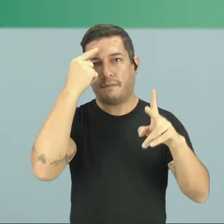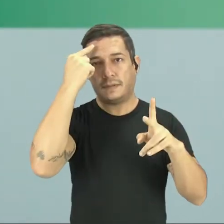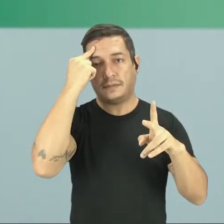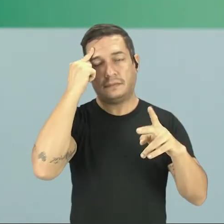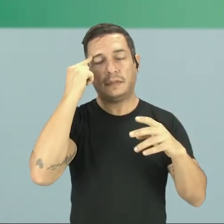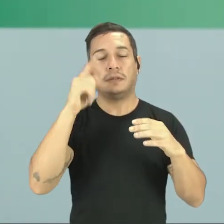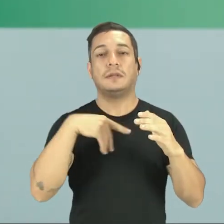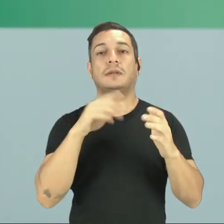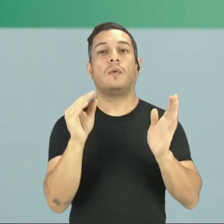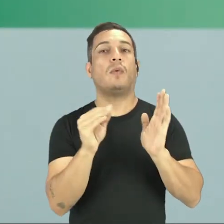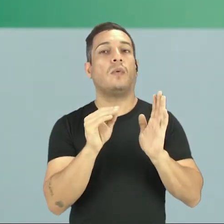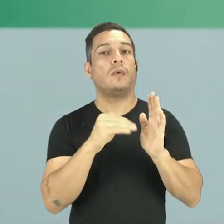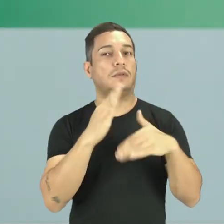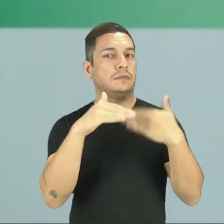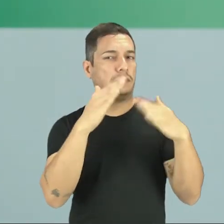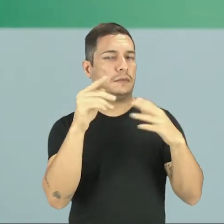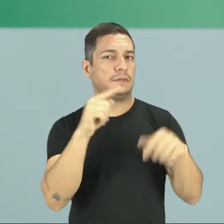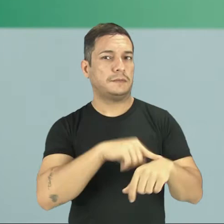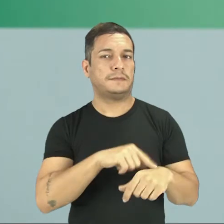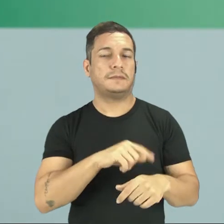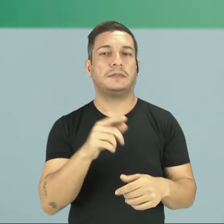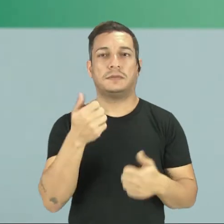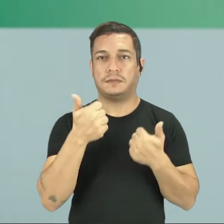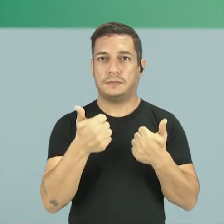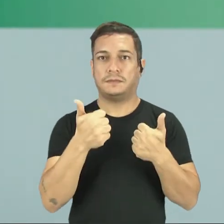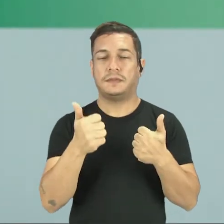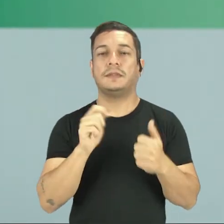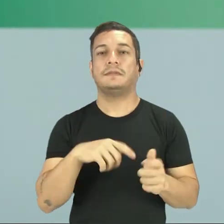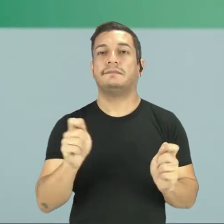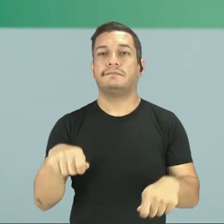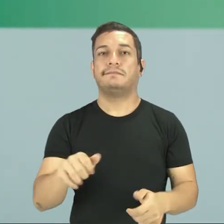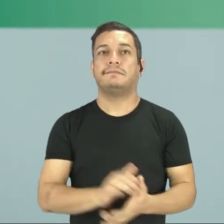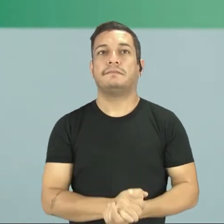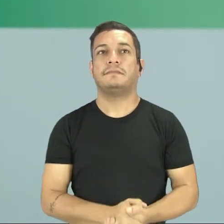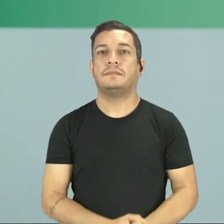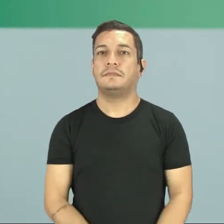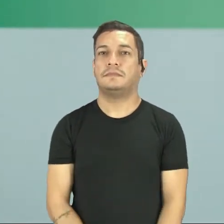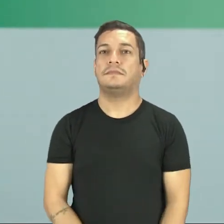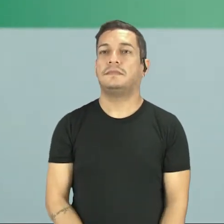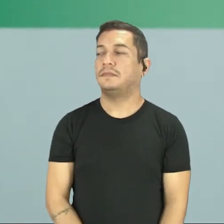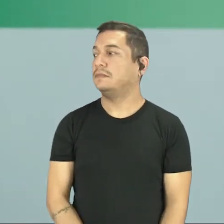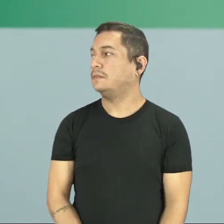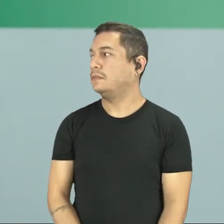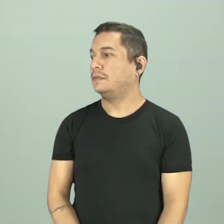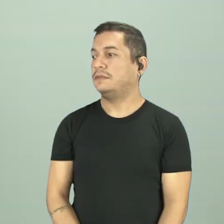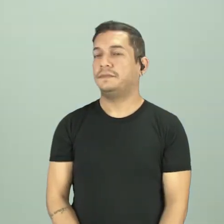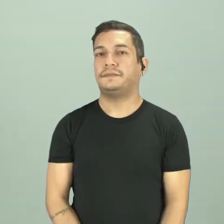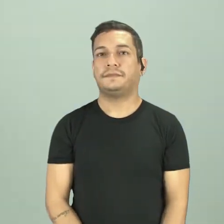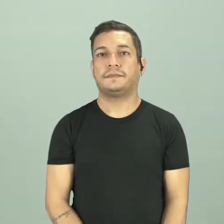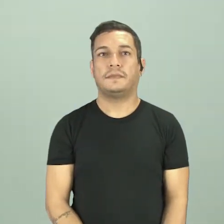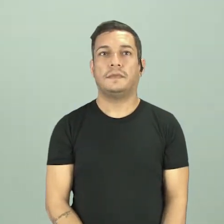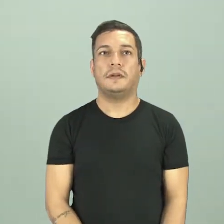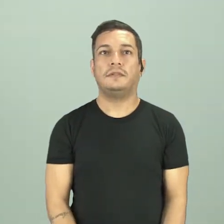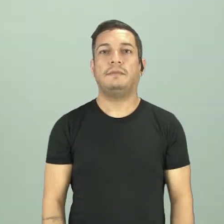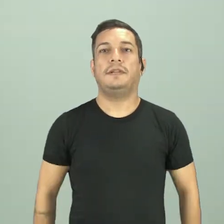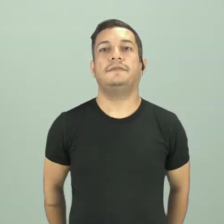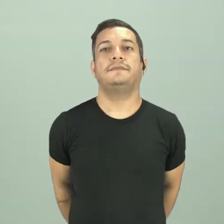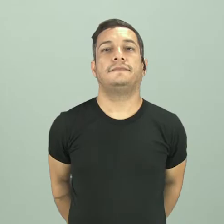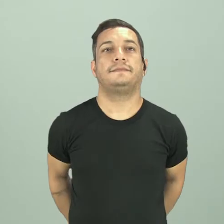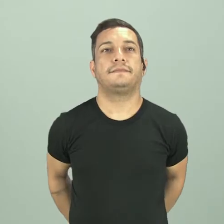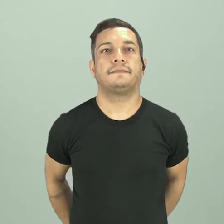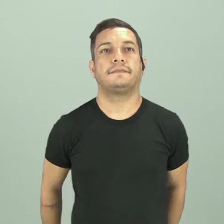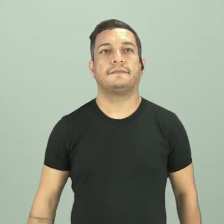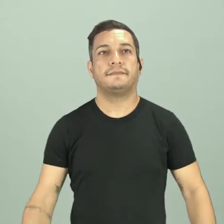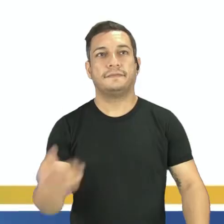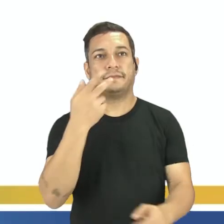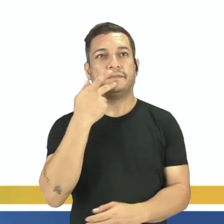pensamento que ele desenvolveu ali naquele momento. Tudo bem? É uma possibilidade, tá? Bom, gente, mas eu também tenho outras estratégias, como eu falei para você